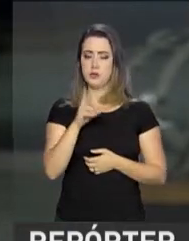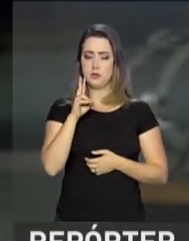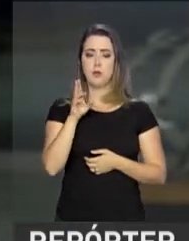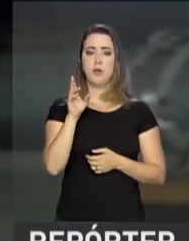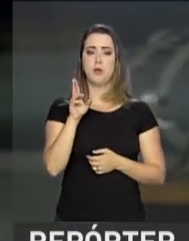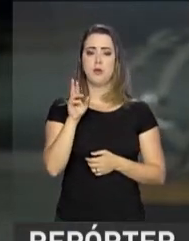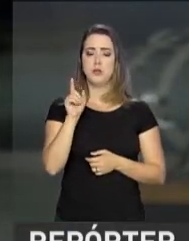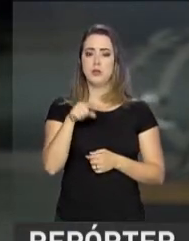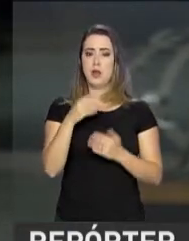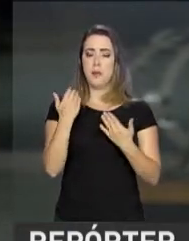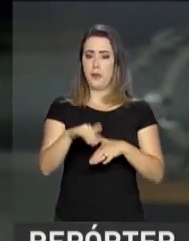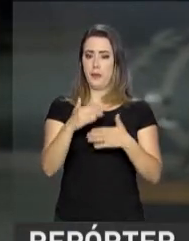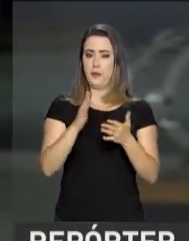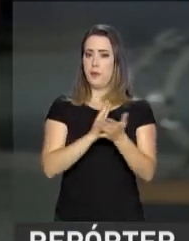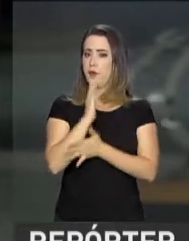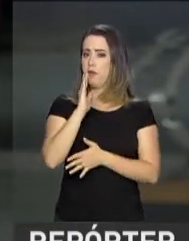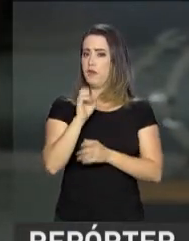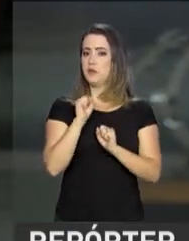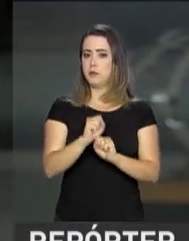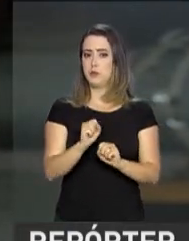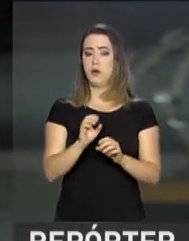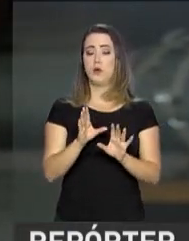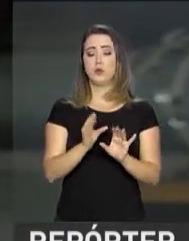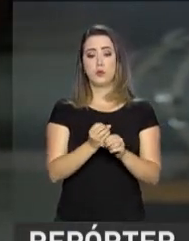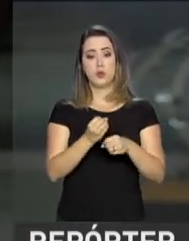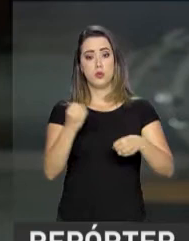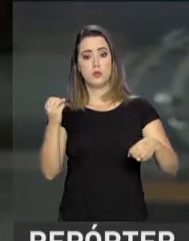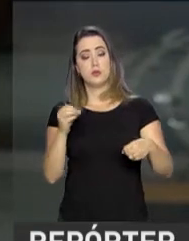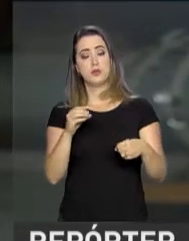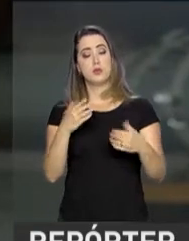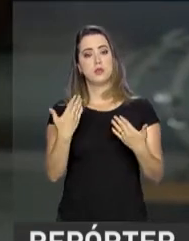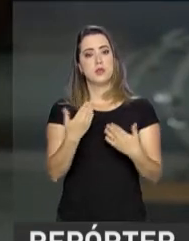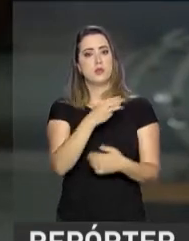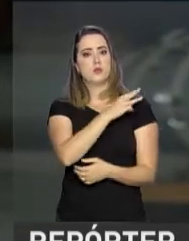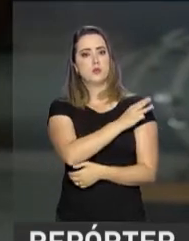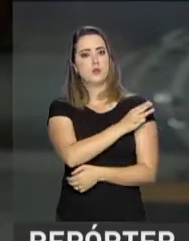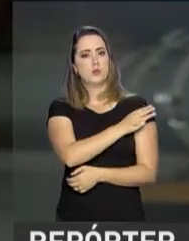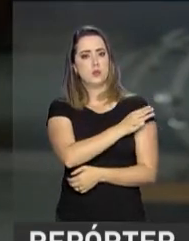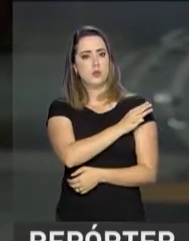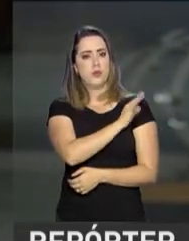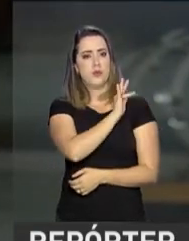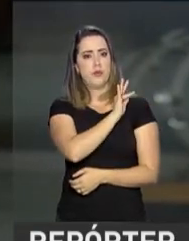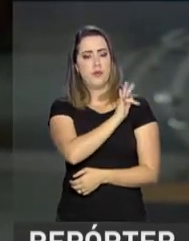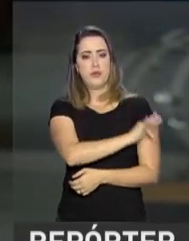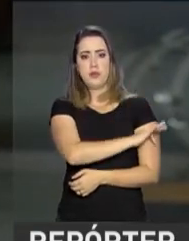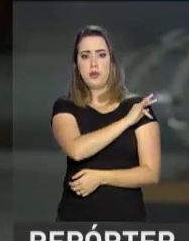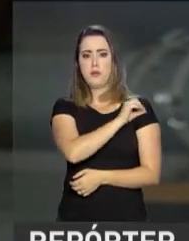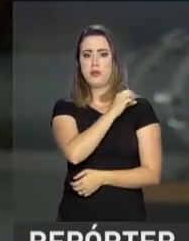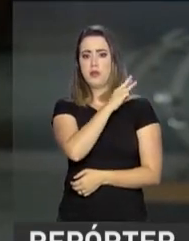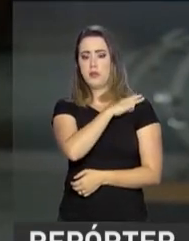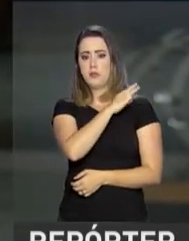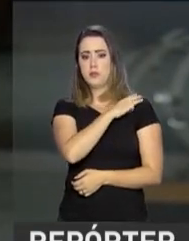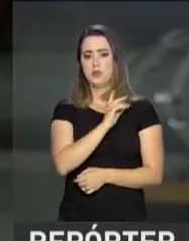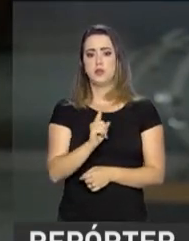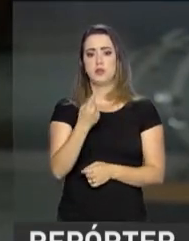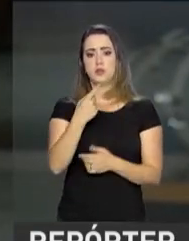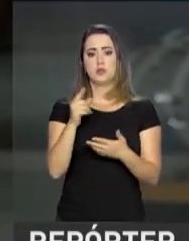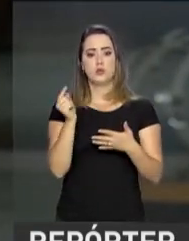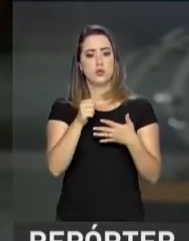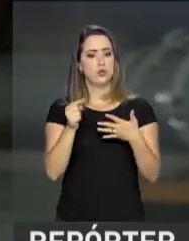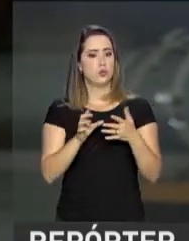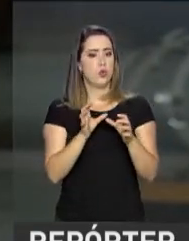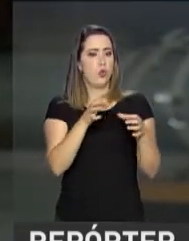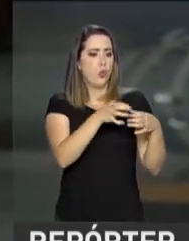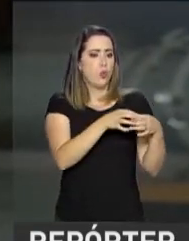usados aí para a emissão do certificado de conclusão do ensino médio e também para comprovar habilidades espaciais em uma das seguintes áreas do